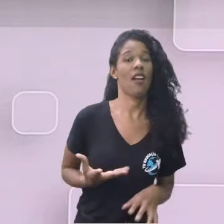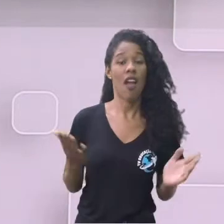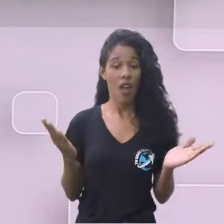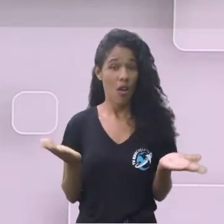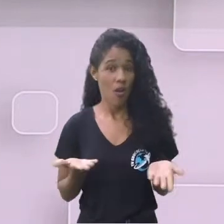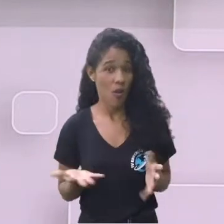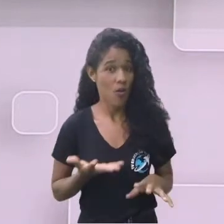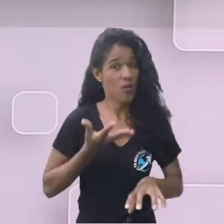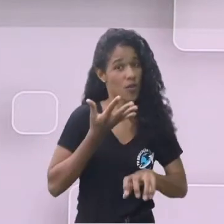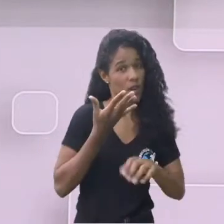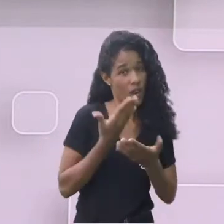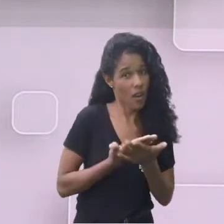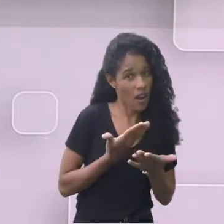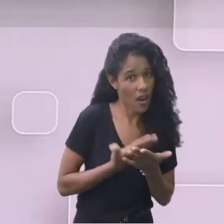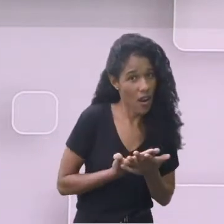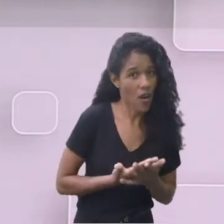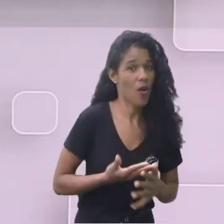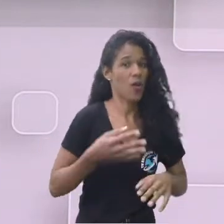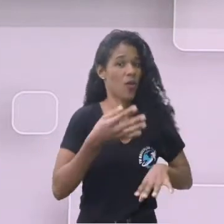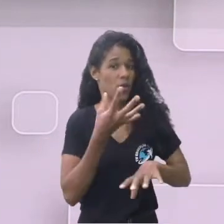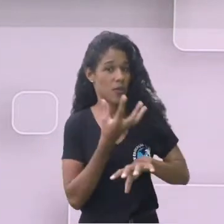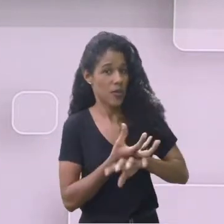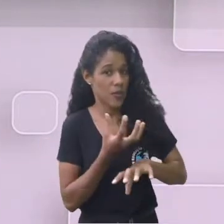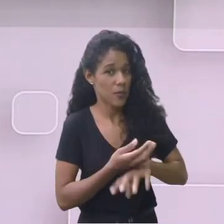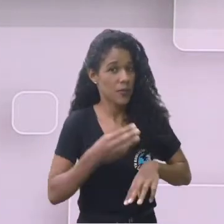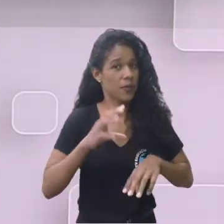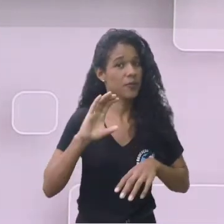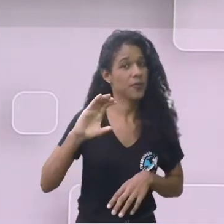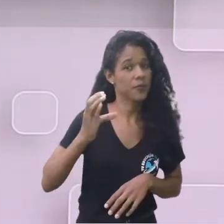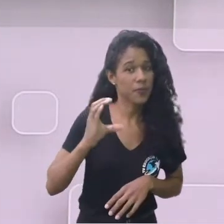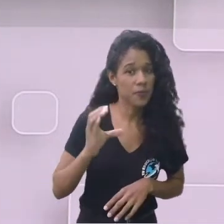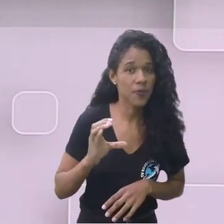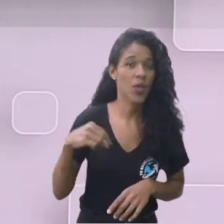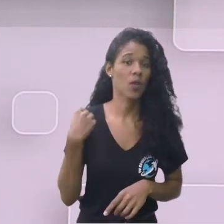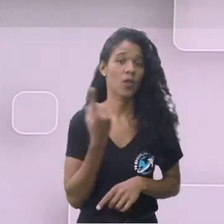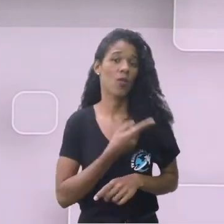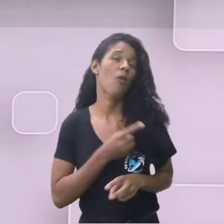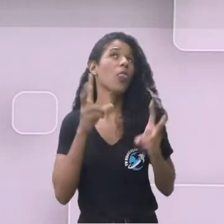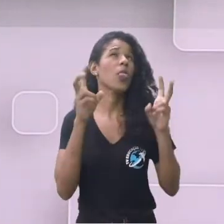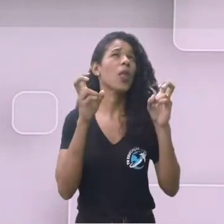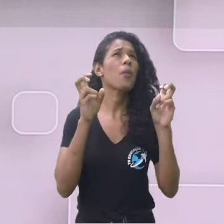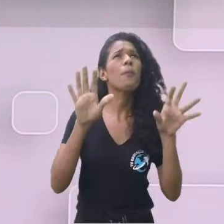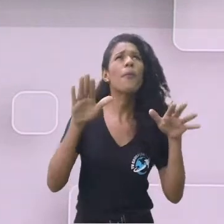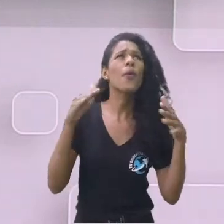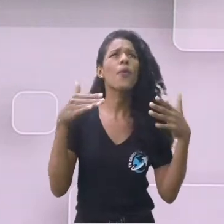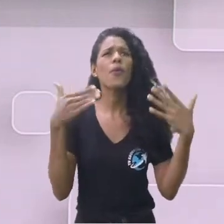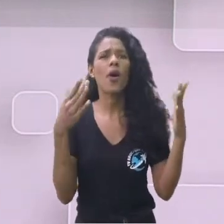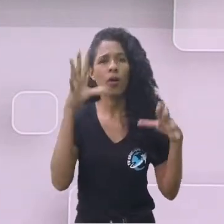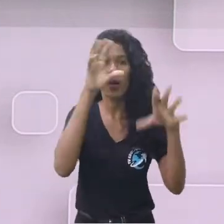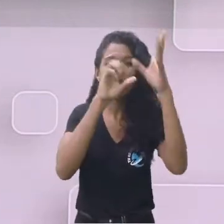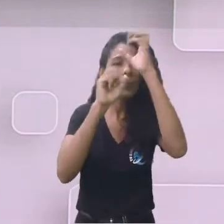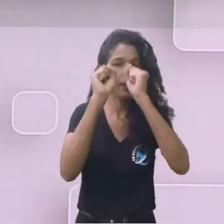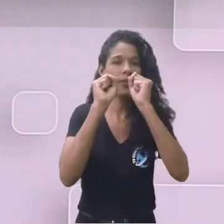de hoje nós vamos falar sobre nutrição e alimentação.